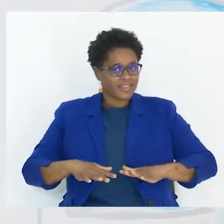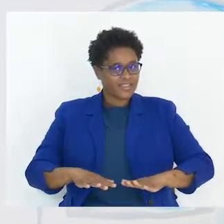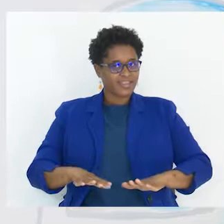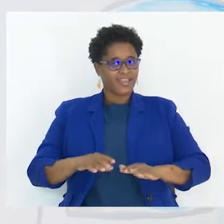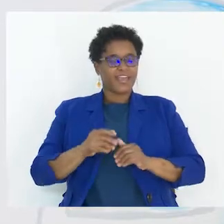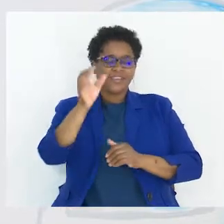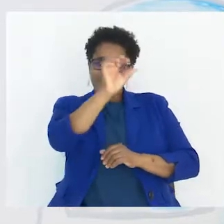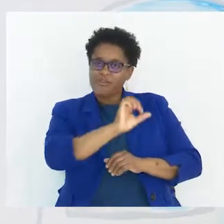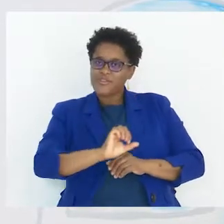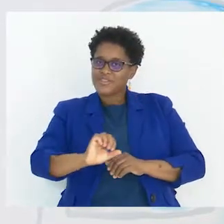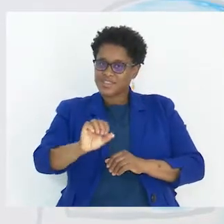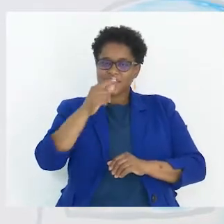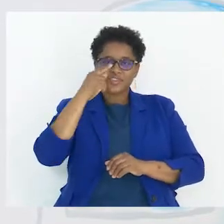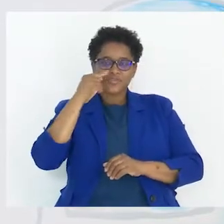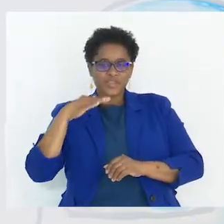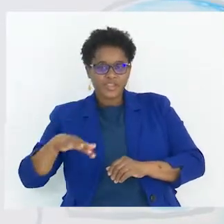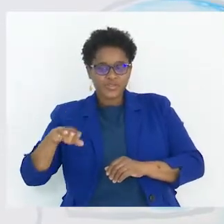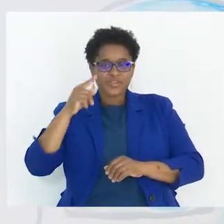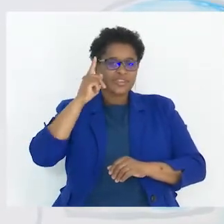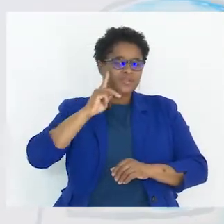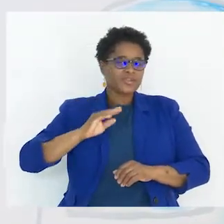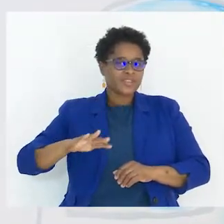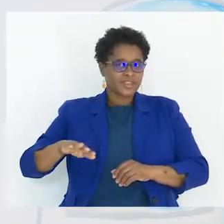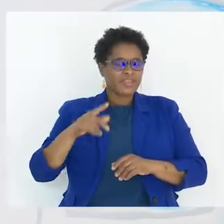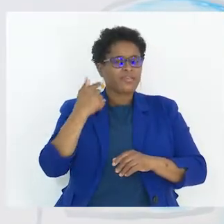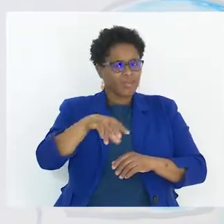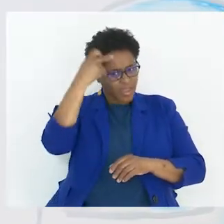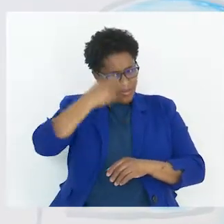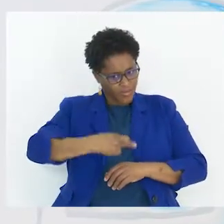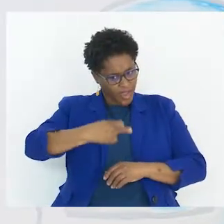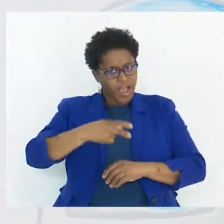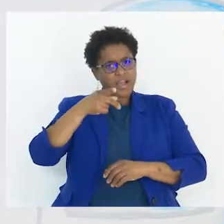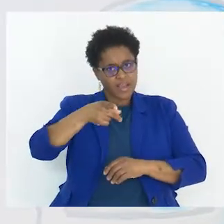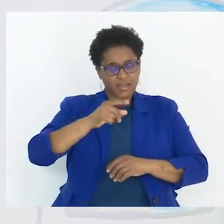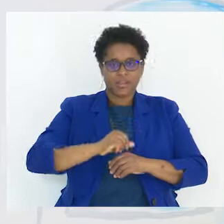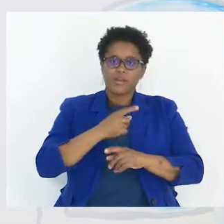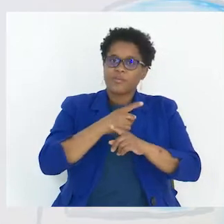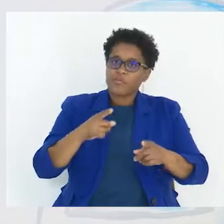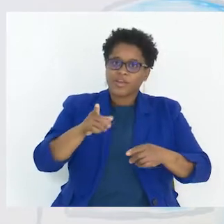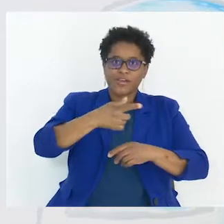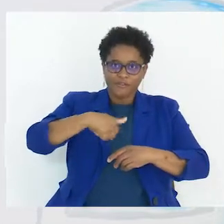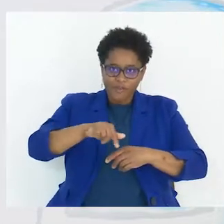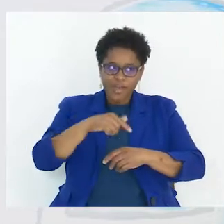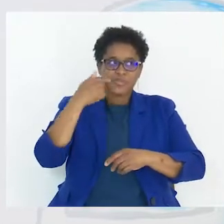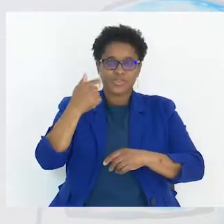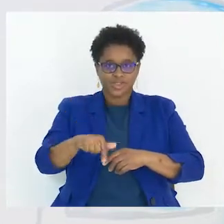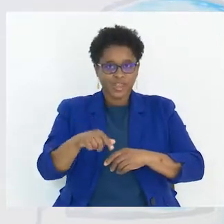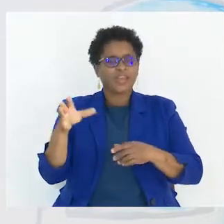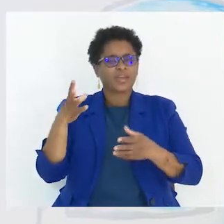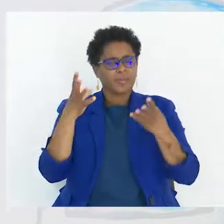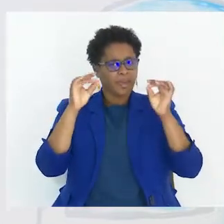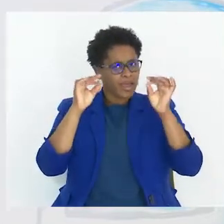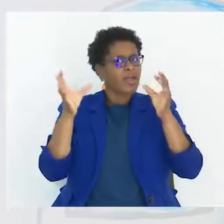se descansar. E vocês, meninos e meninas, têm que permanecer ali, porque vamos